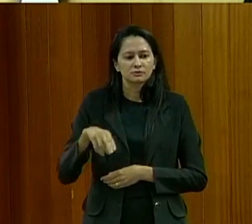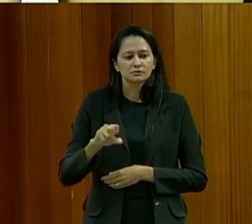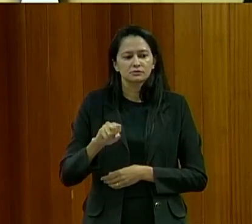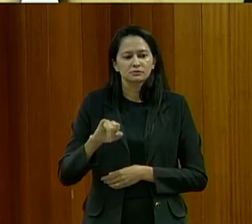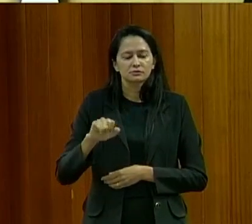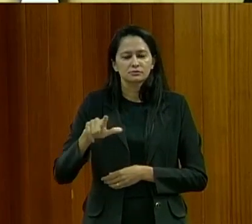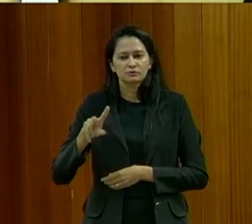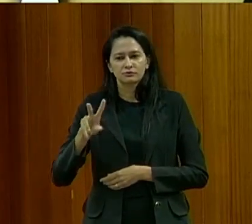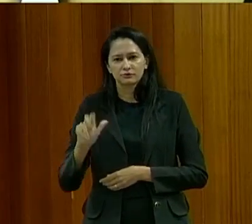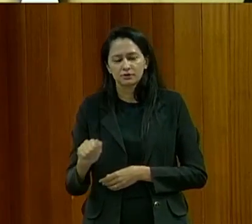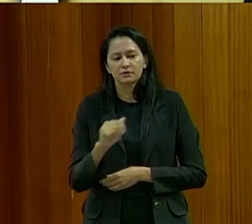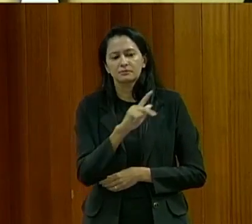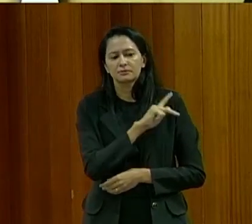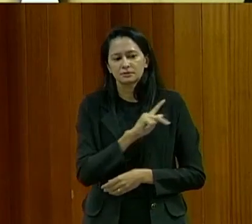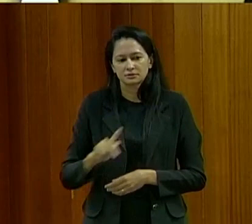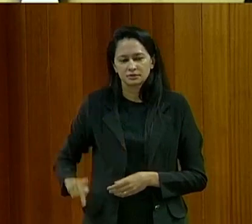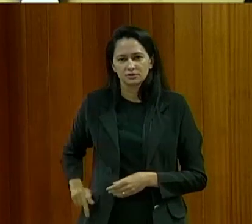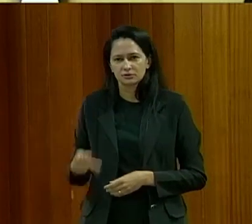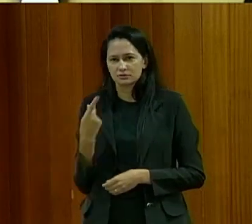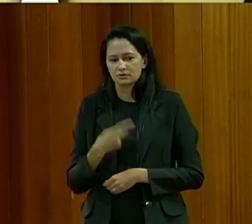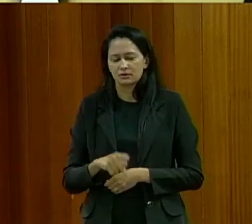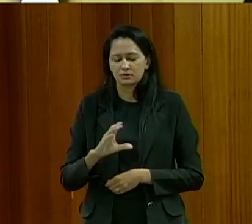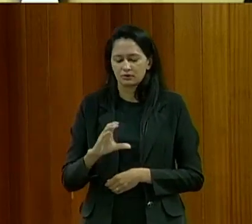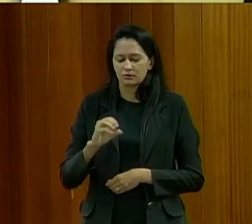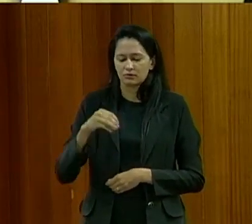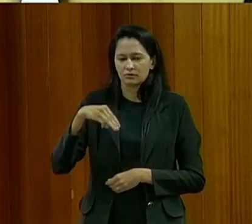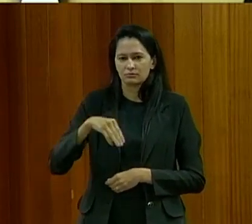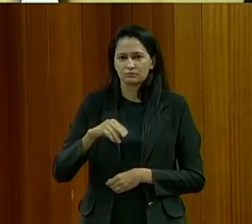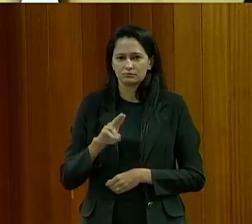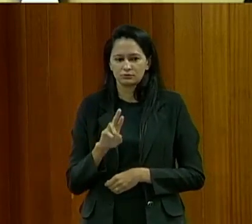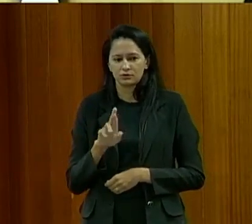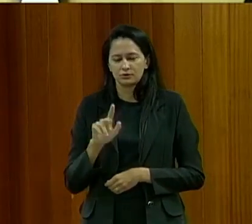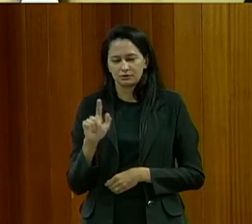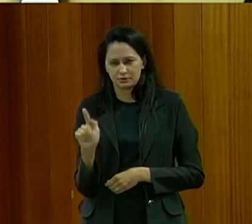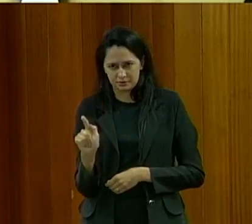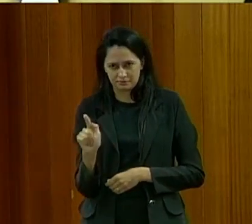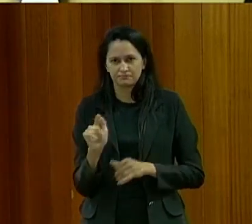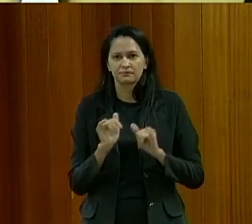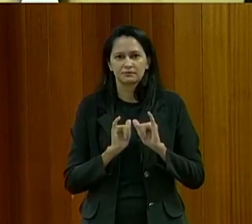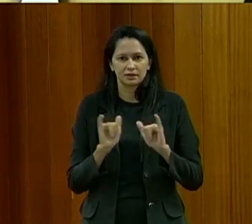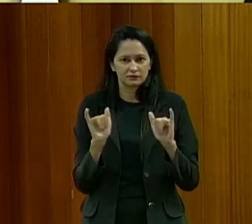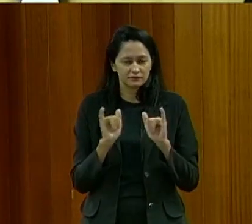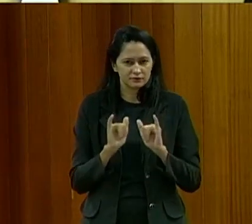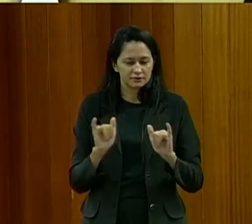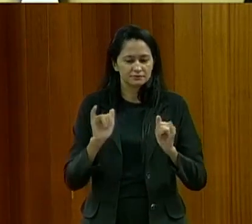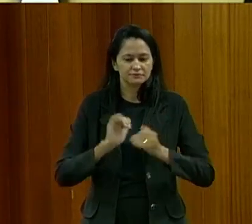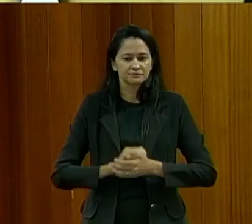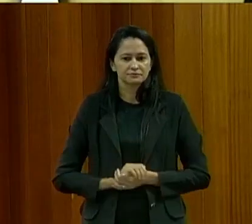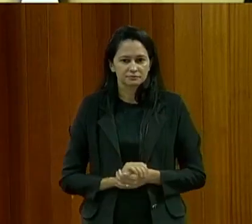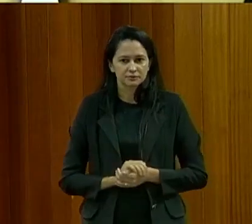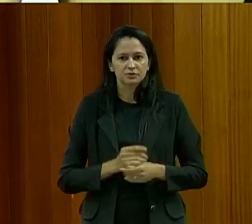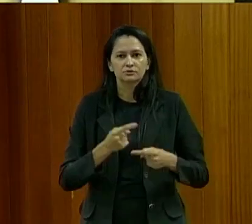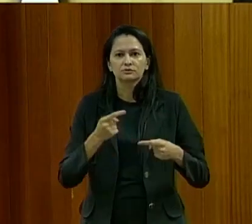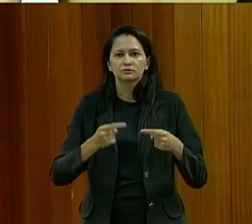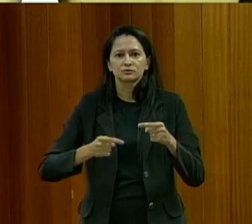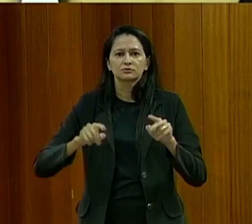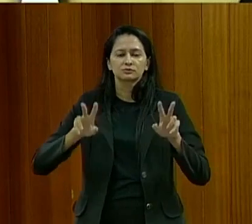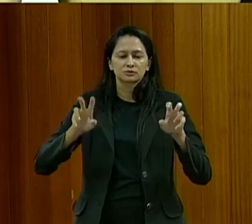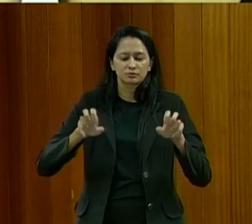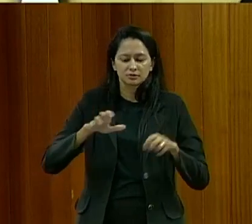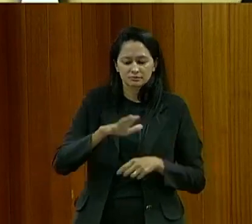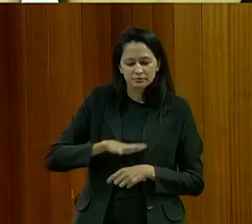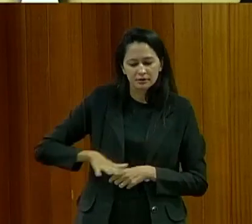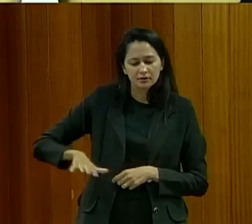de Organização de Urbanização de Goiânia, que presta informações sobre a Comurg, dispondo sobre a